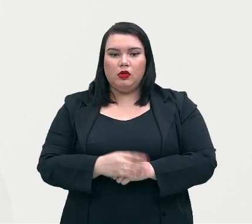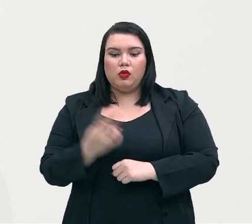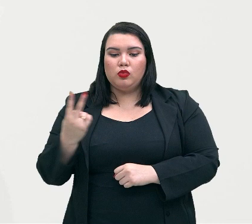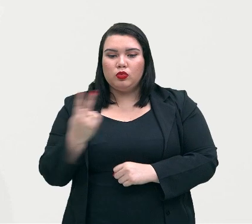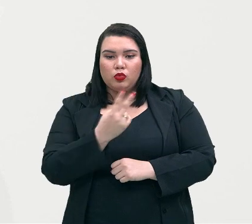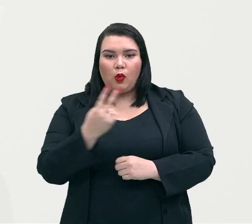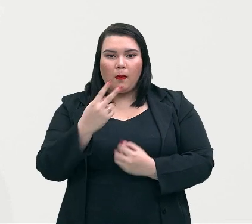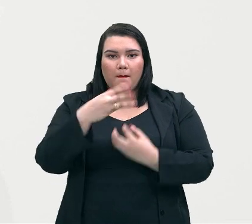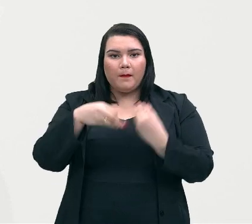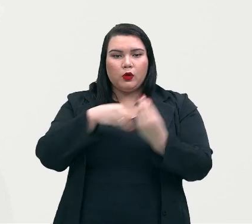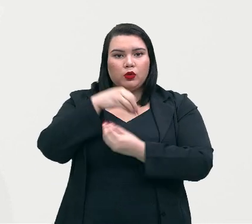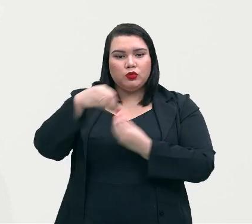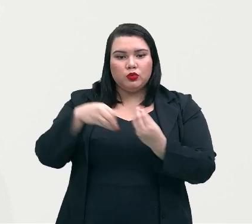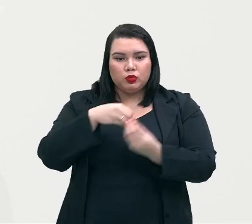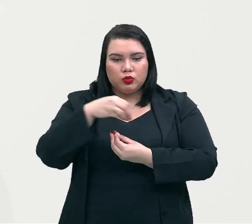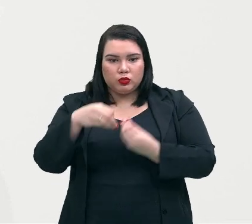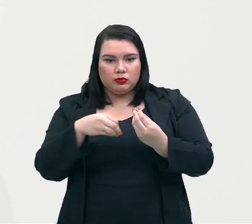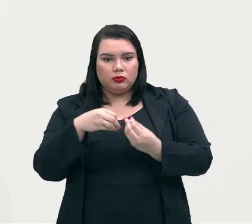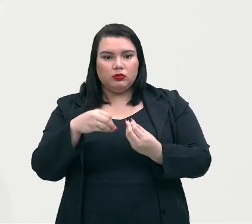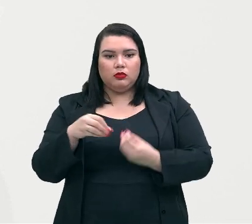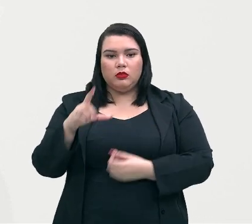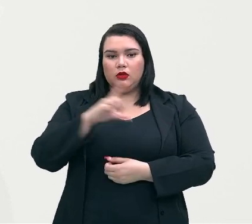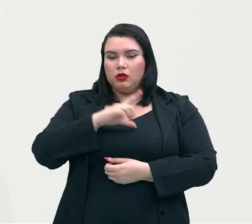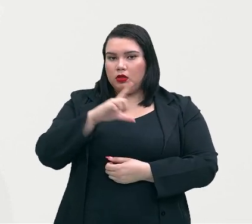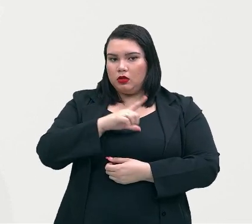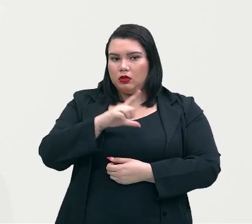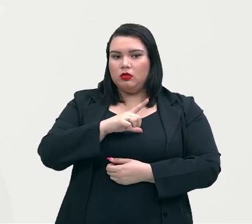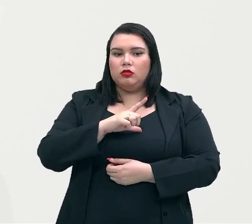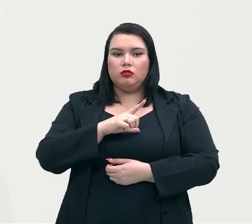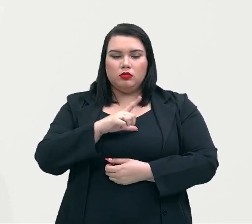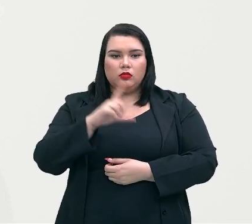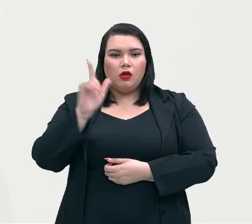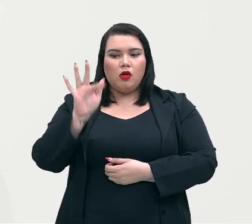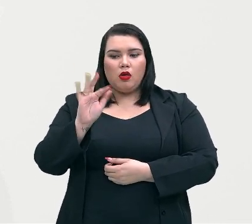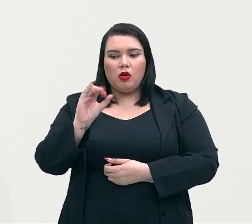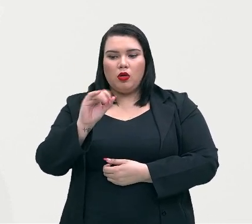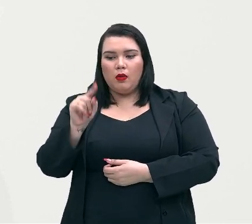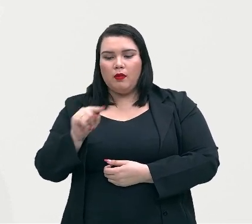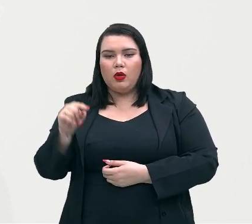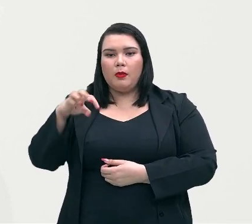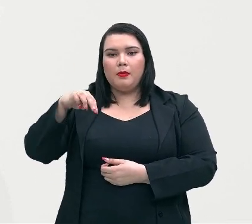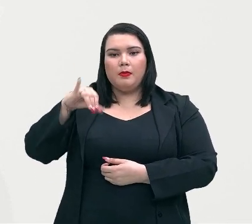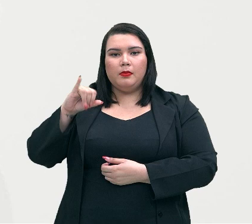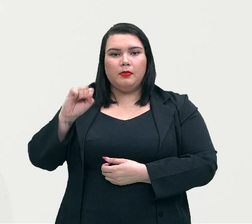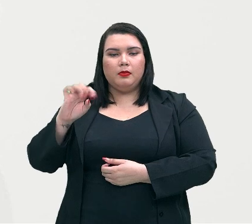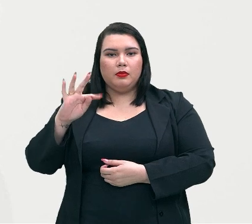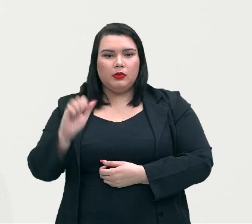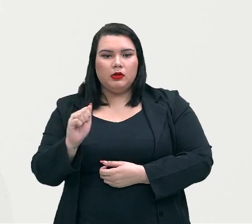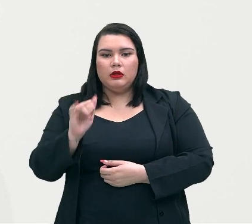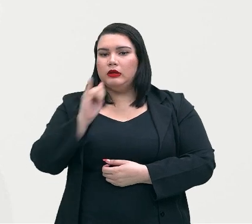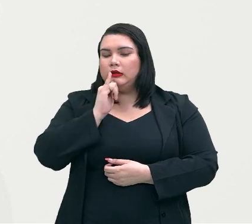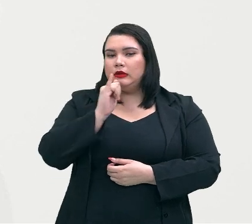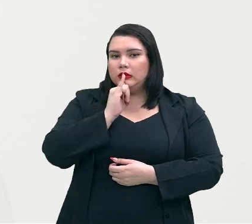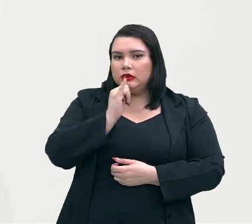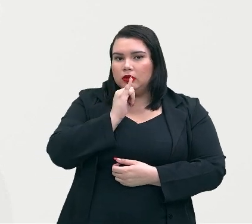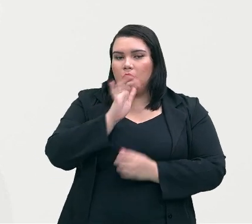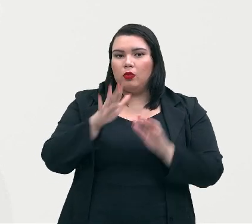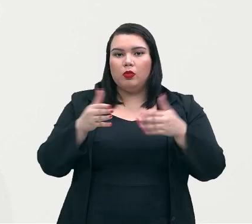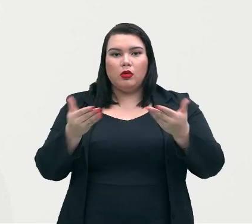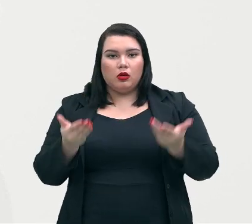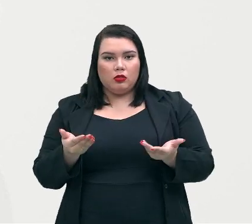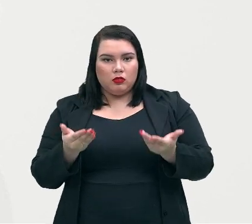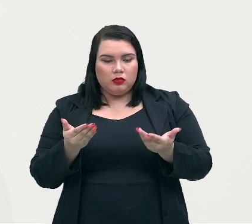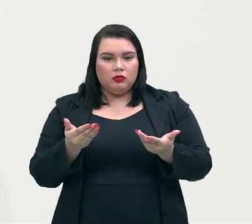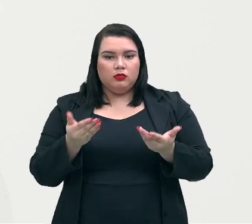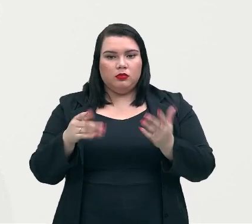delta juntos, eles vão ter uma foz mista. Exemplo de uma foz mista de